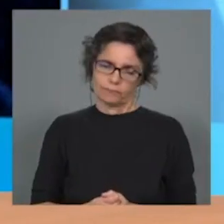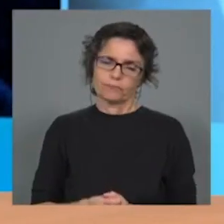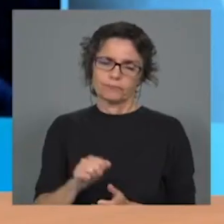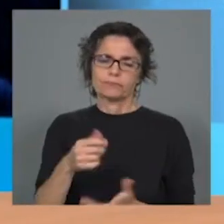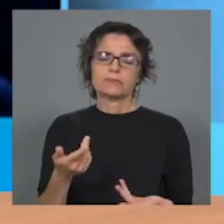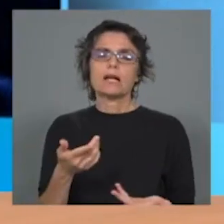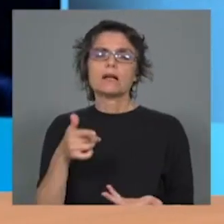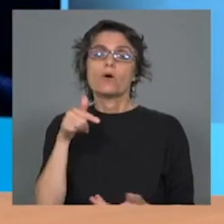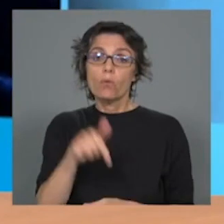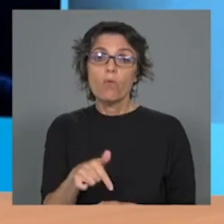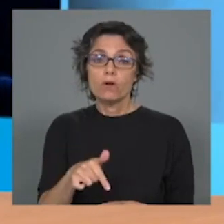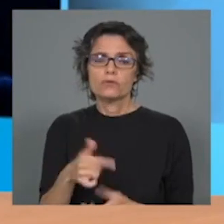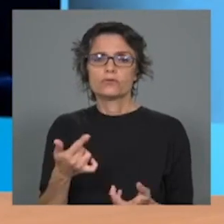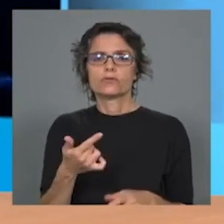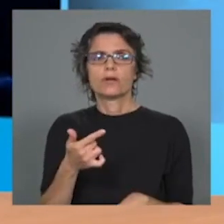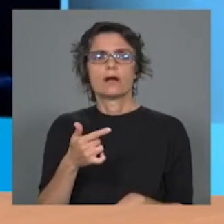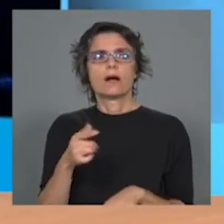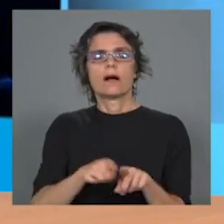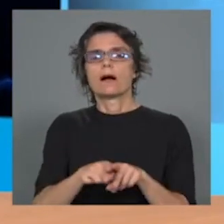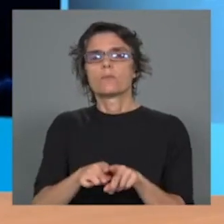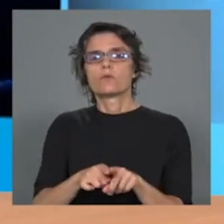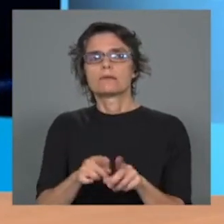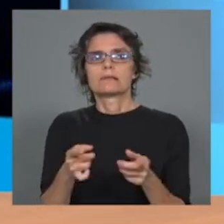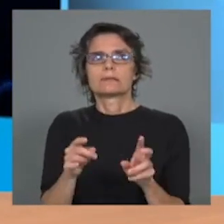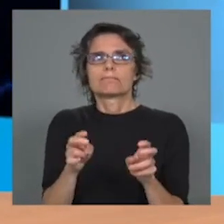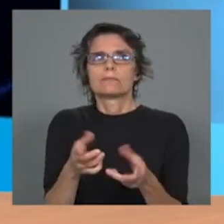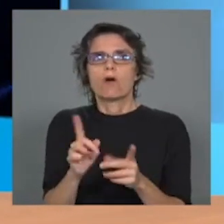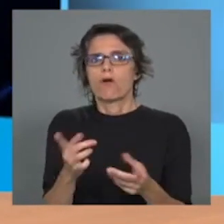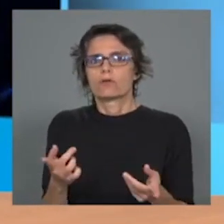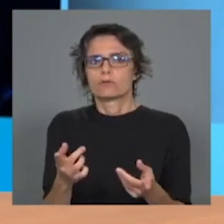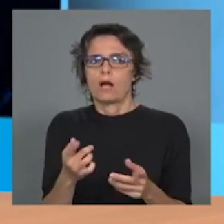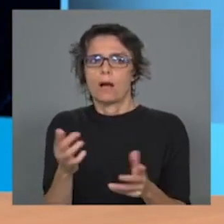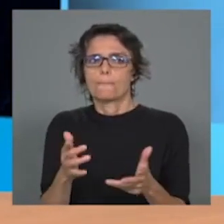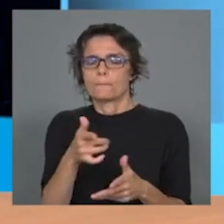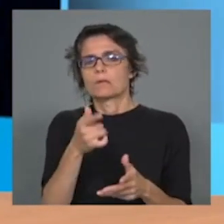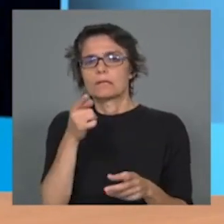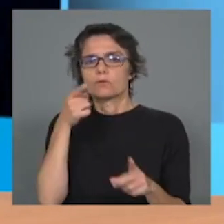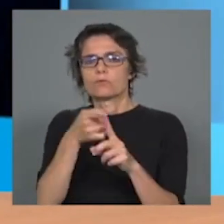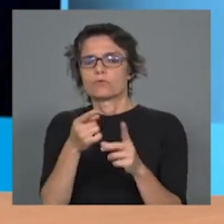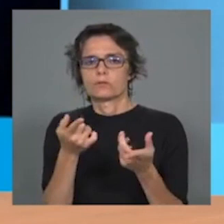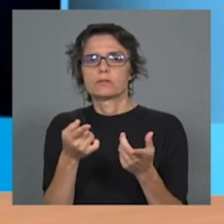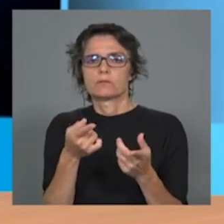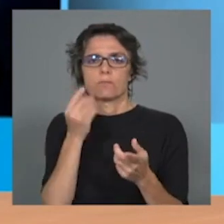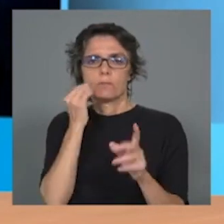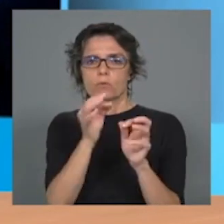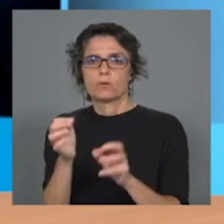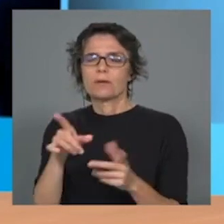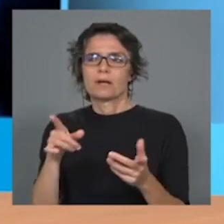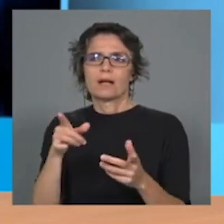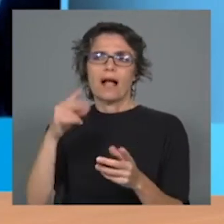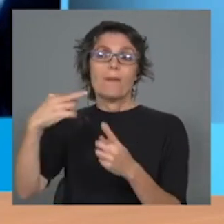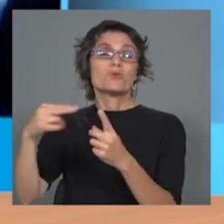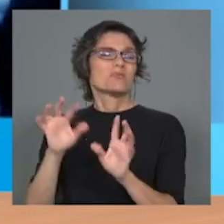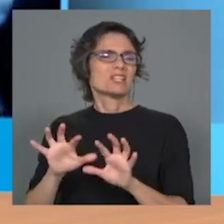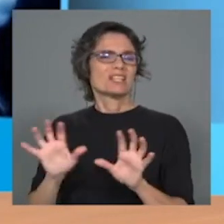política é muito isso. Embora a percepção que muita gente tenha da política e dos políticos